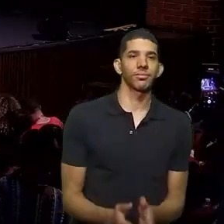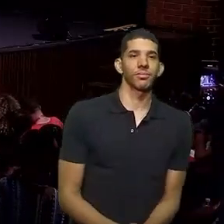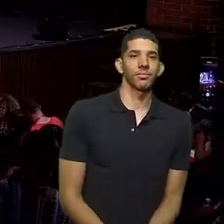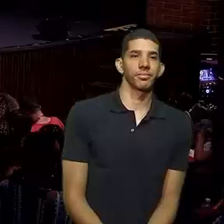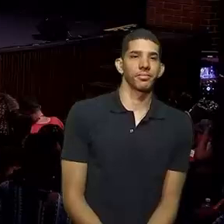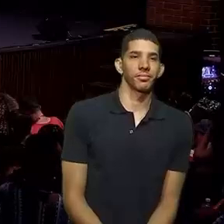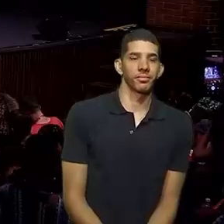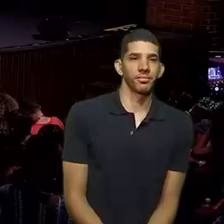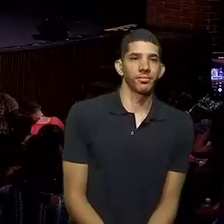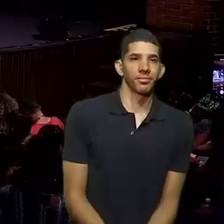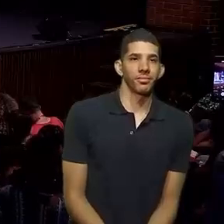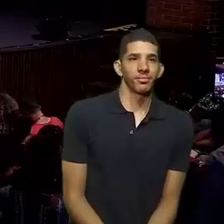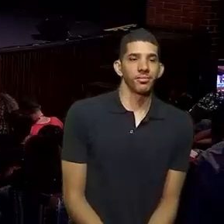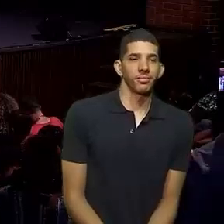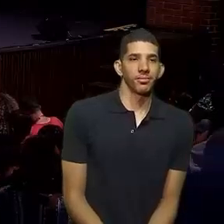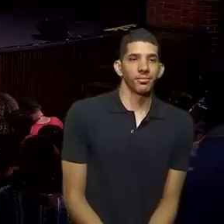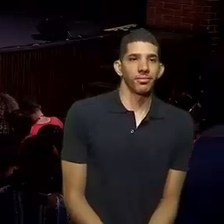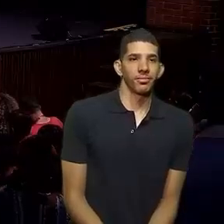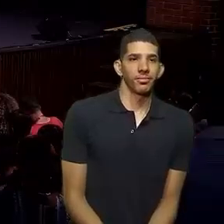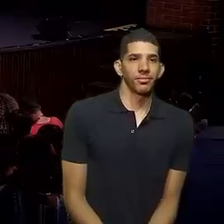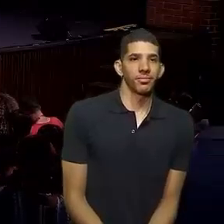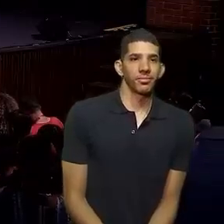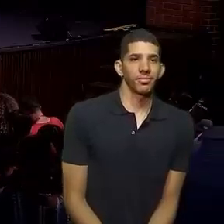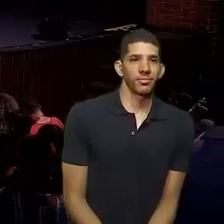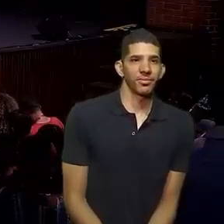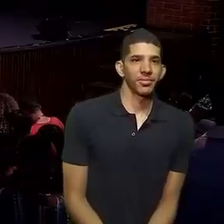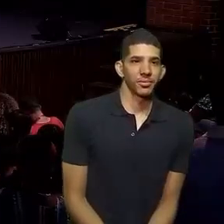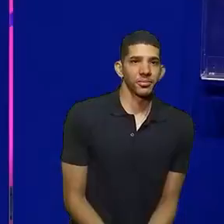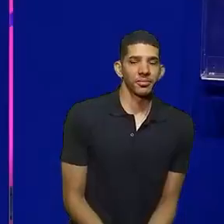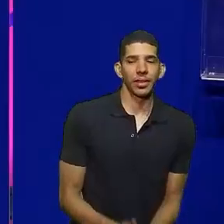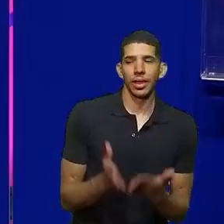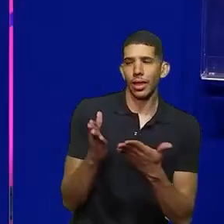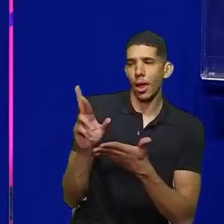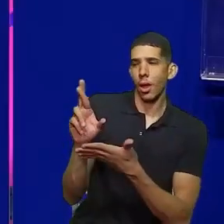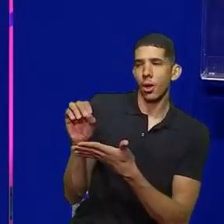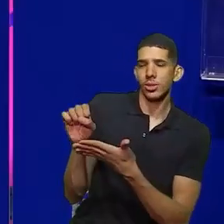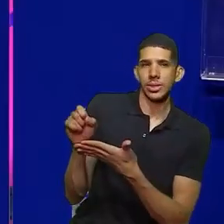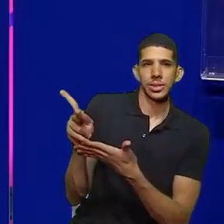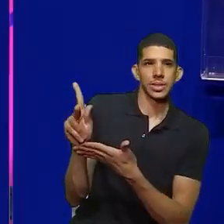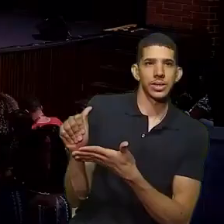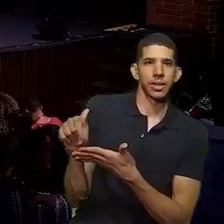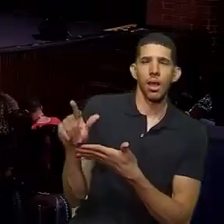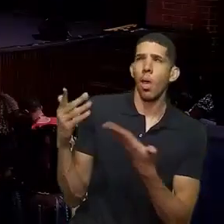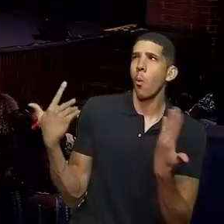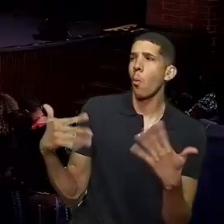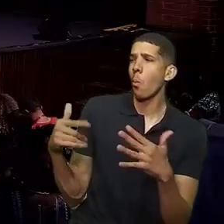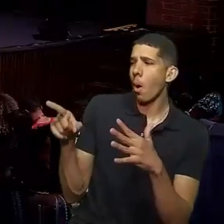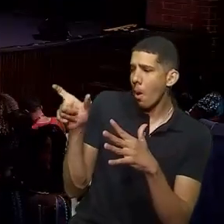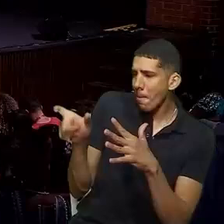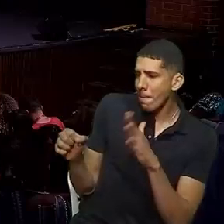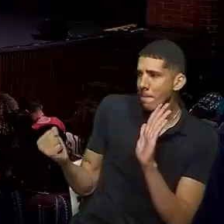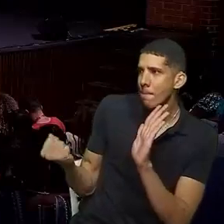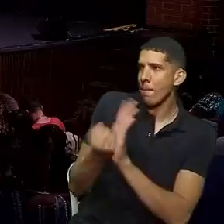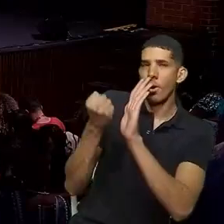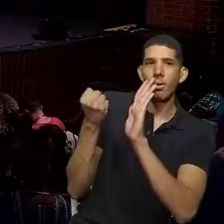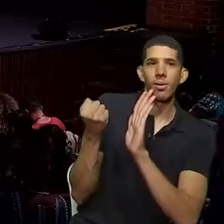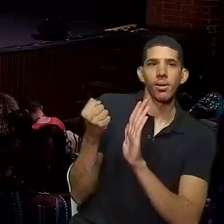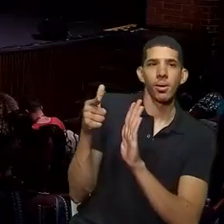a escrevivência da Dona Rosinha é, sim, muito marcada por essas dificuldades que todos nós sabemos que